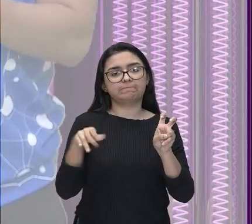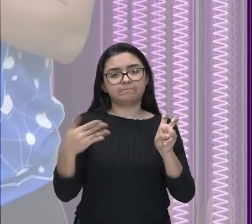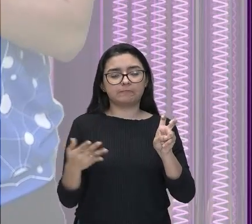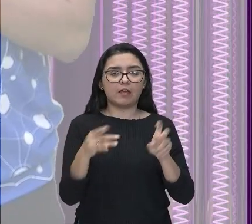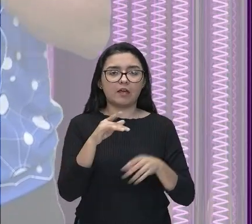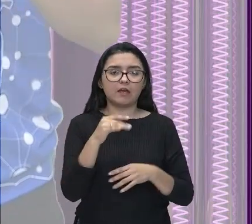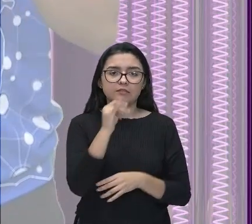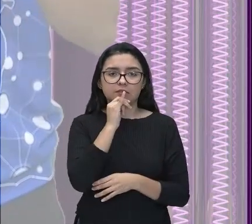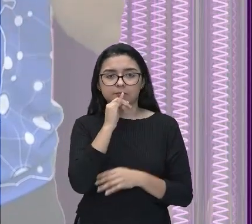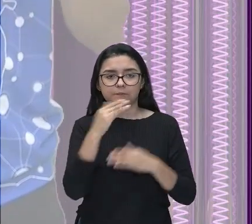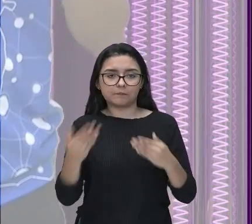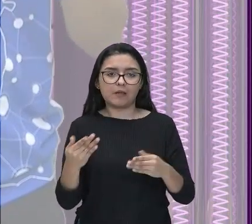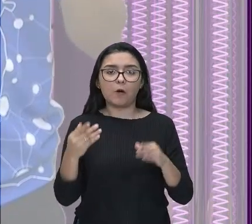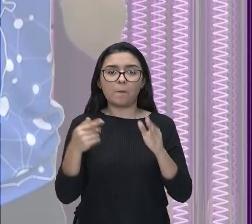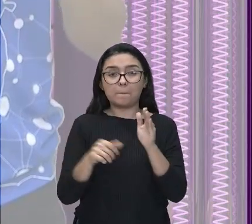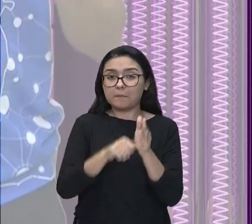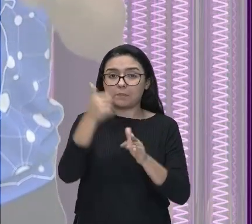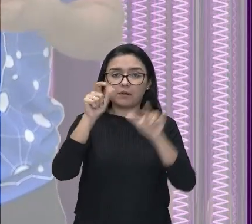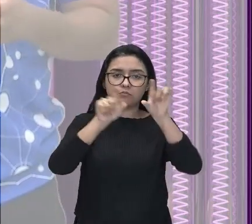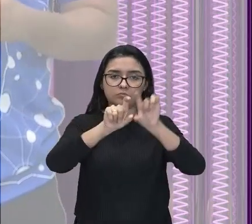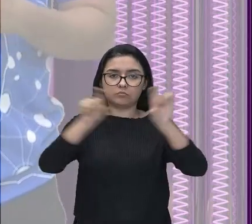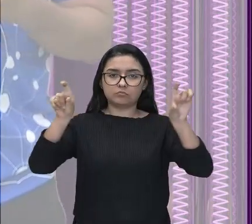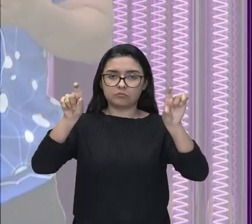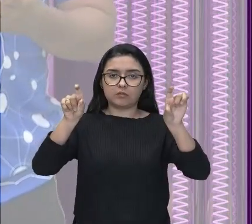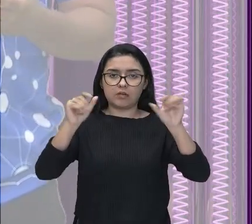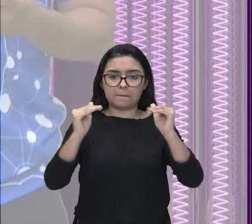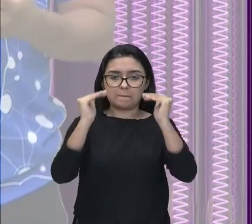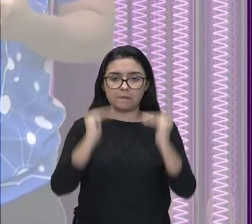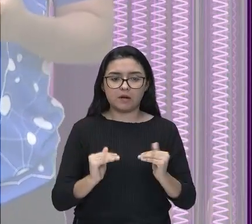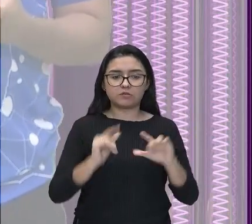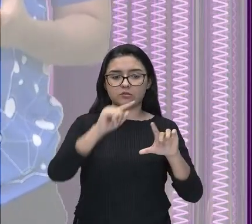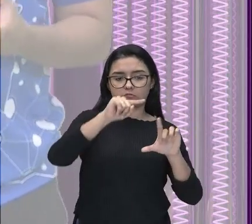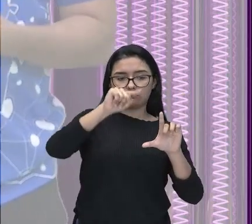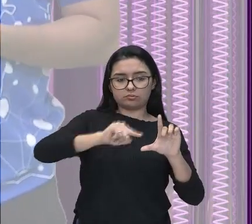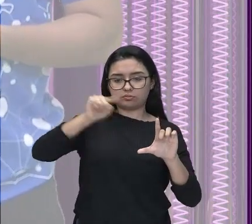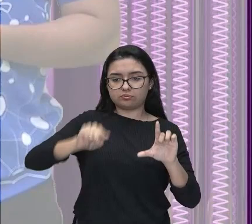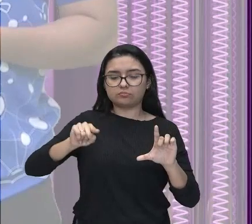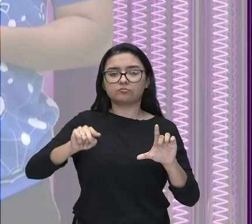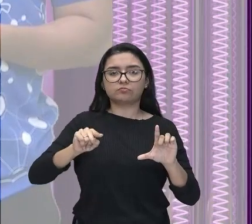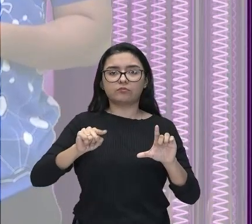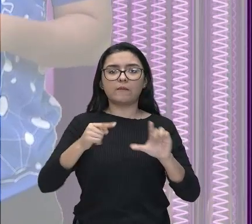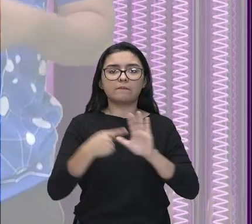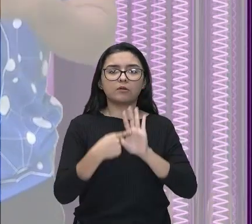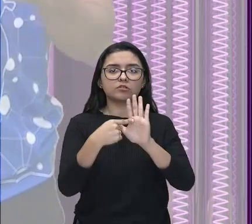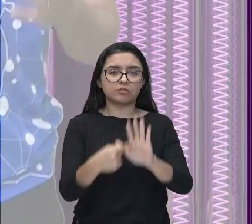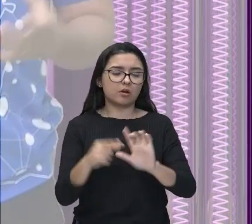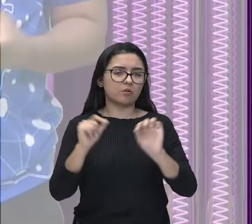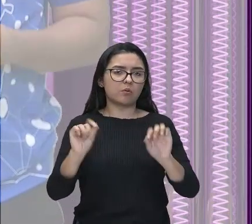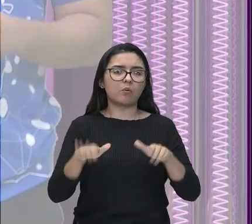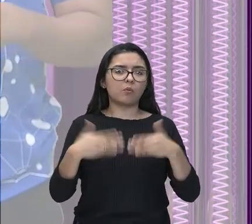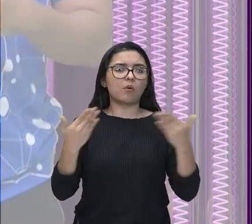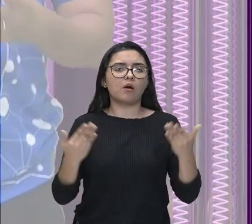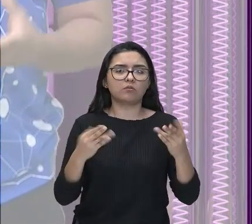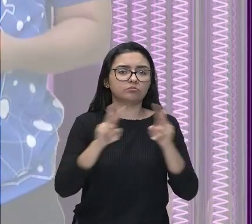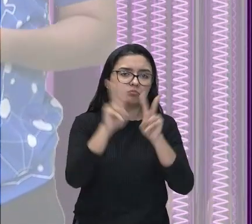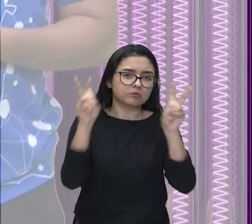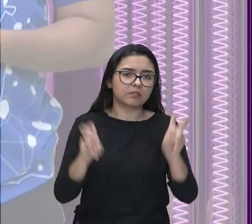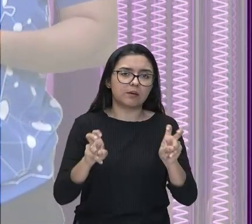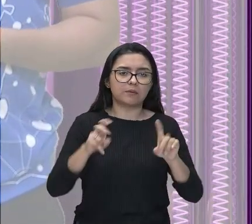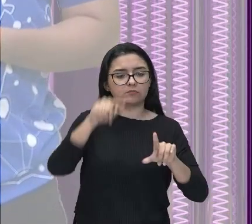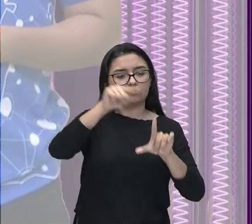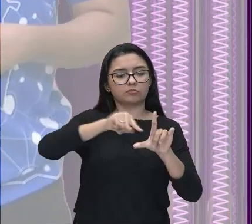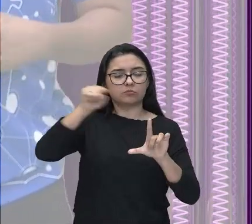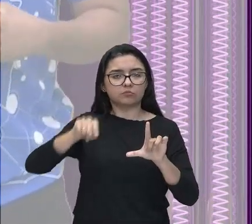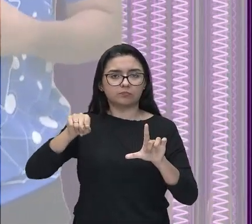geralmente vem em cima do gráfico e ele vai, nos nortear nessa leitura, nessa